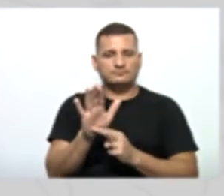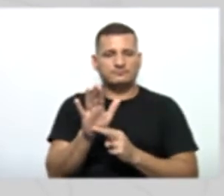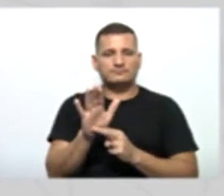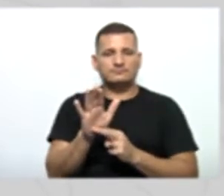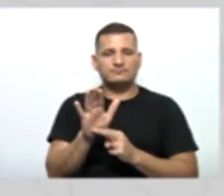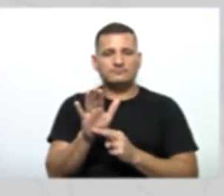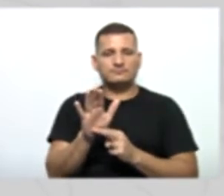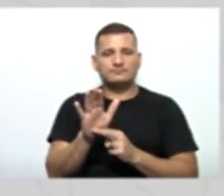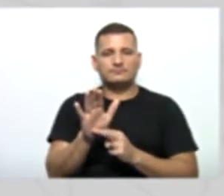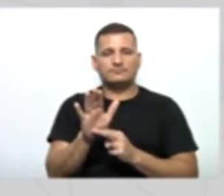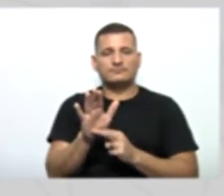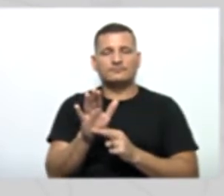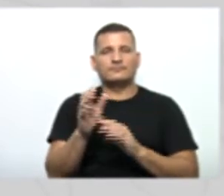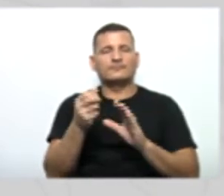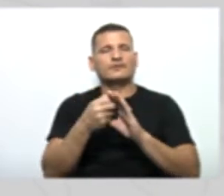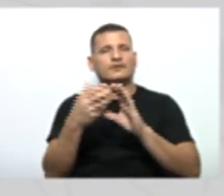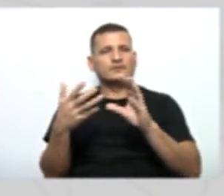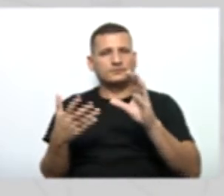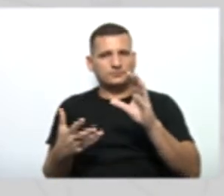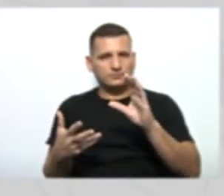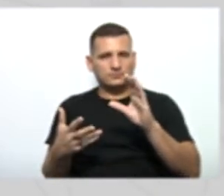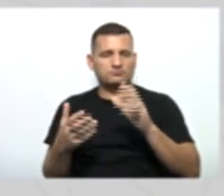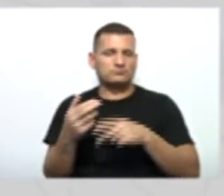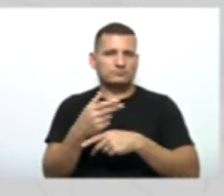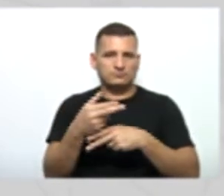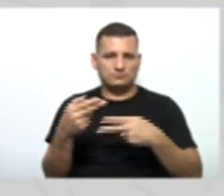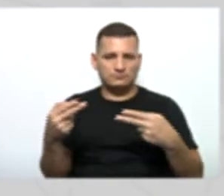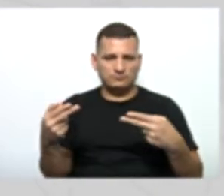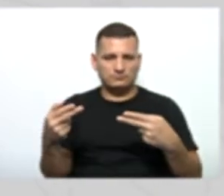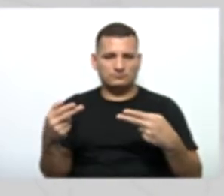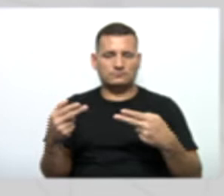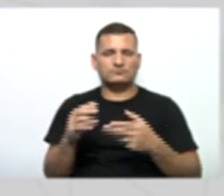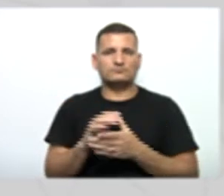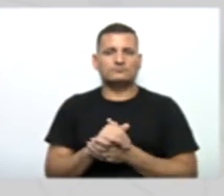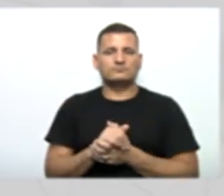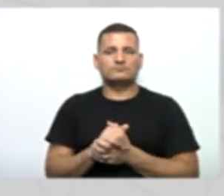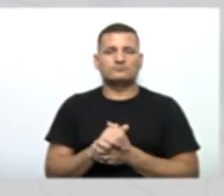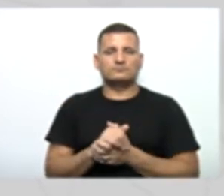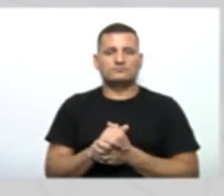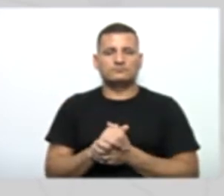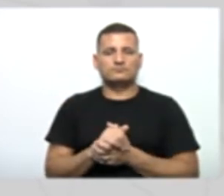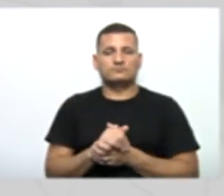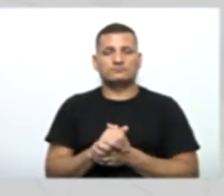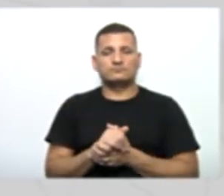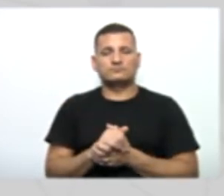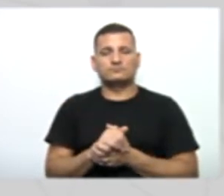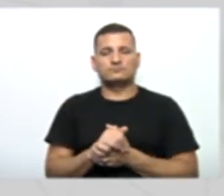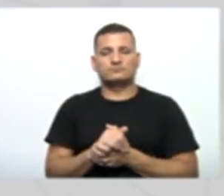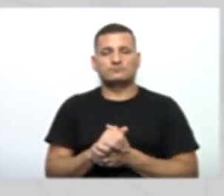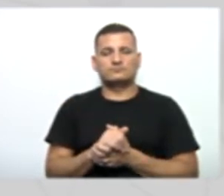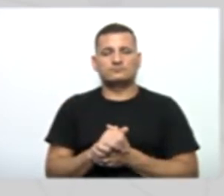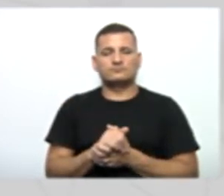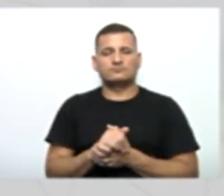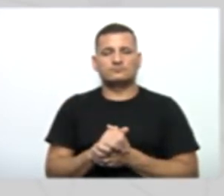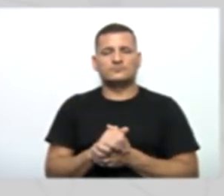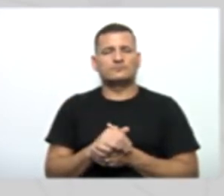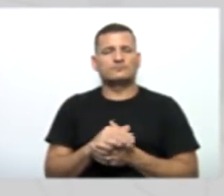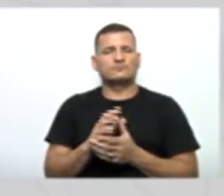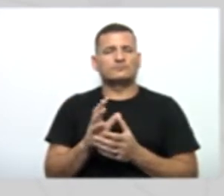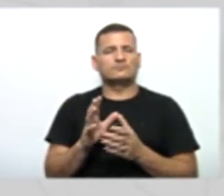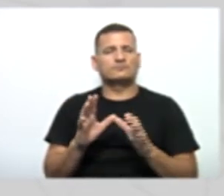as propriedades de uma entidade, né? De um relacionamento que está associado a um conjunto de